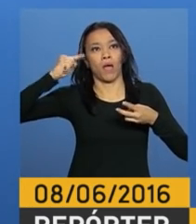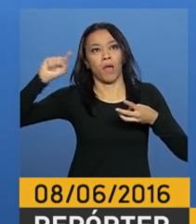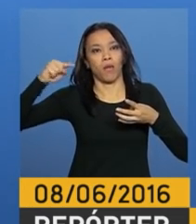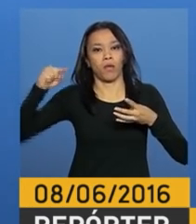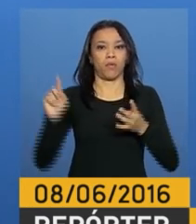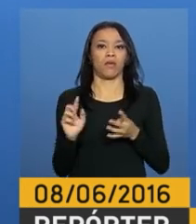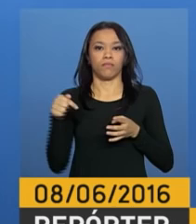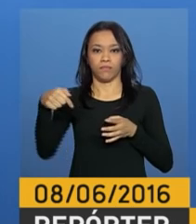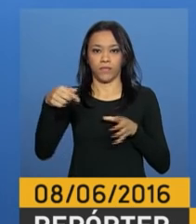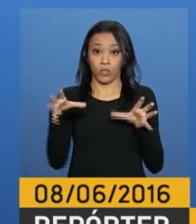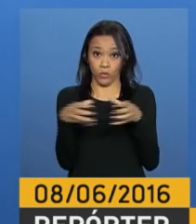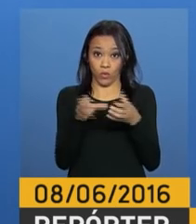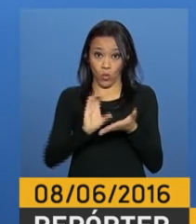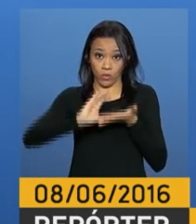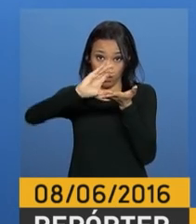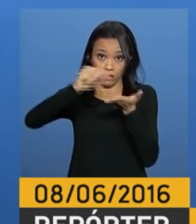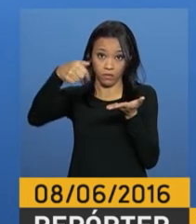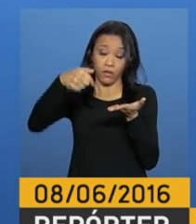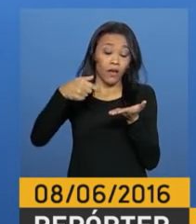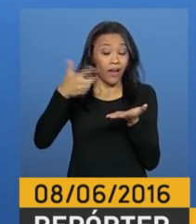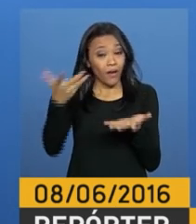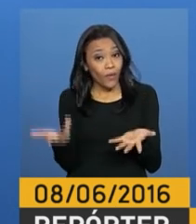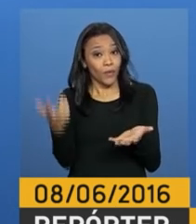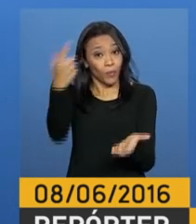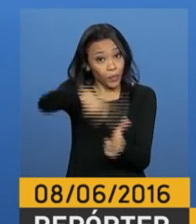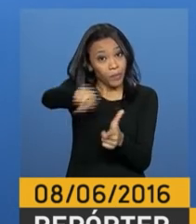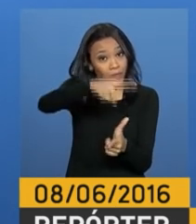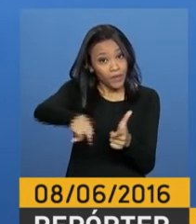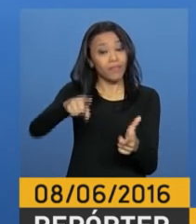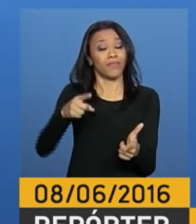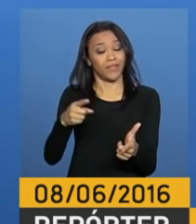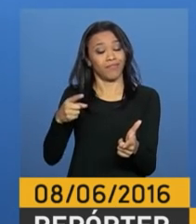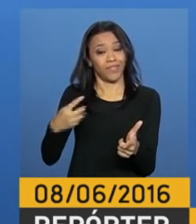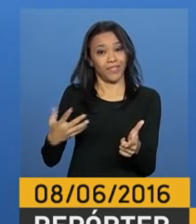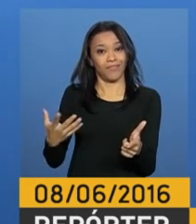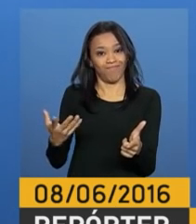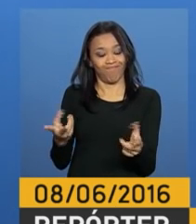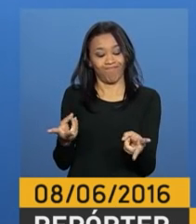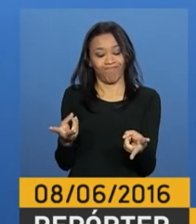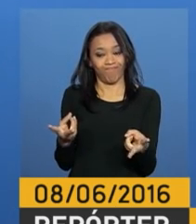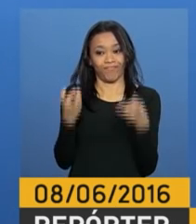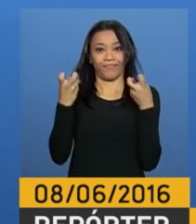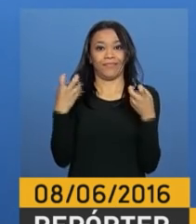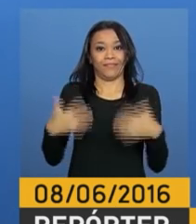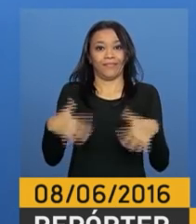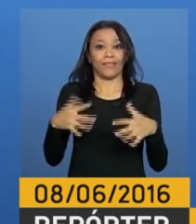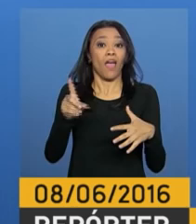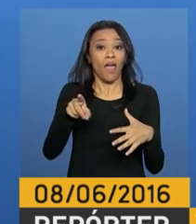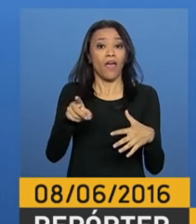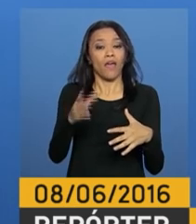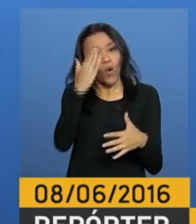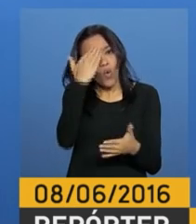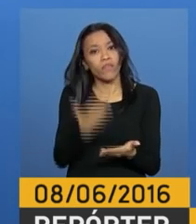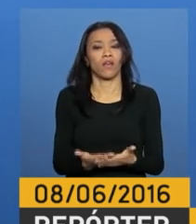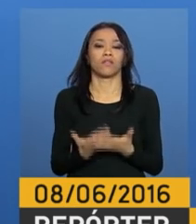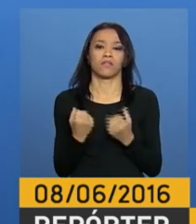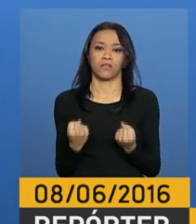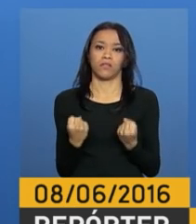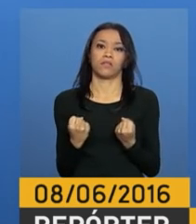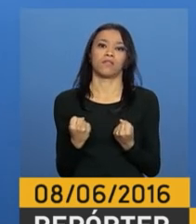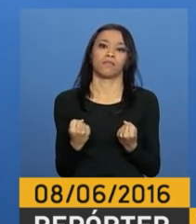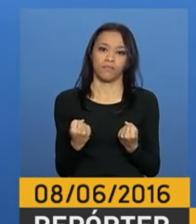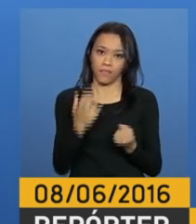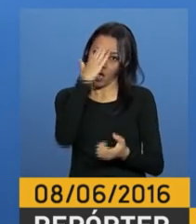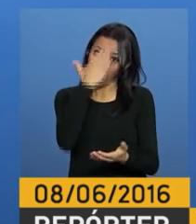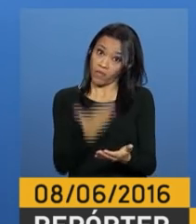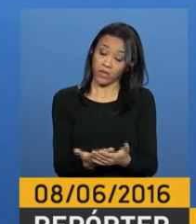é importante porque o grande problema que temos tido e que estamos vivendo é a questão da confiança a confiança a falta